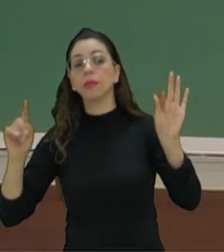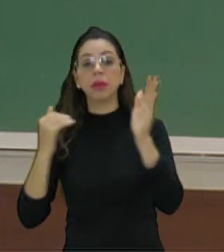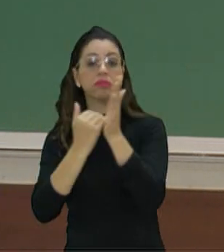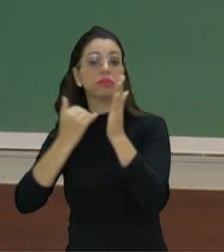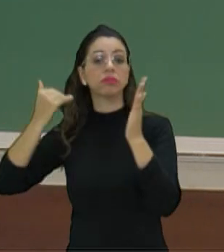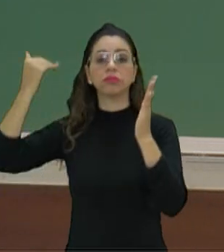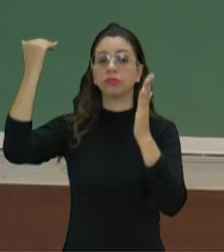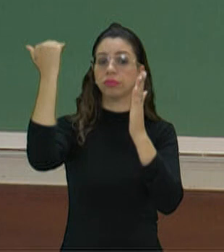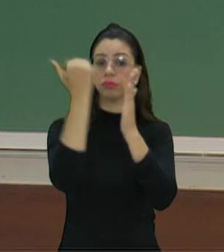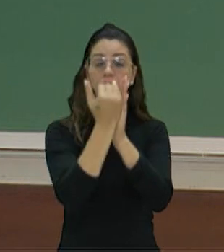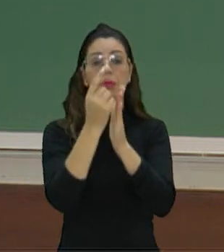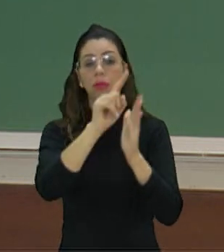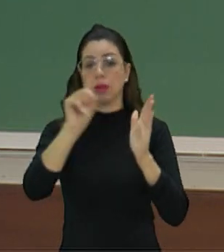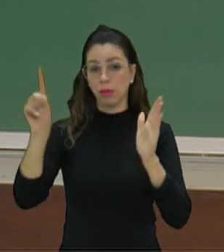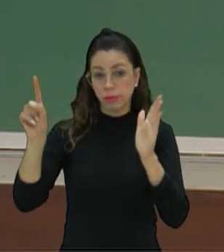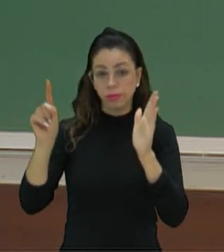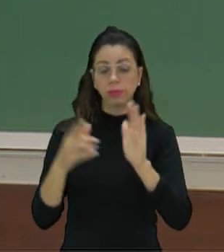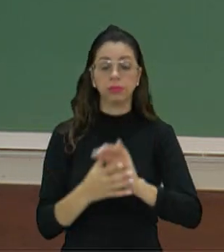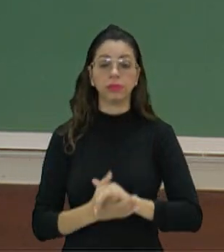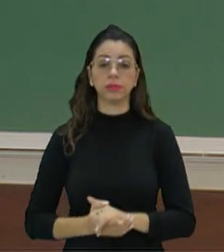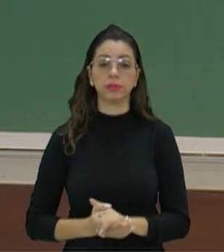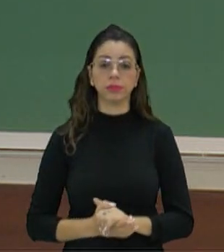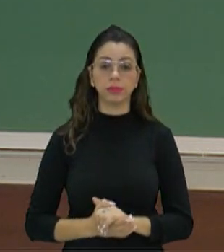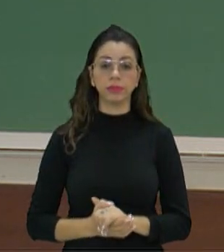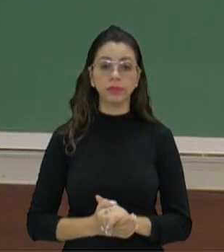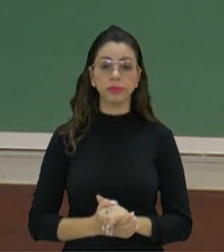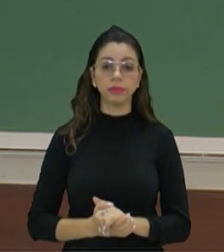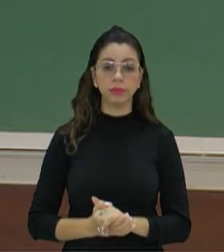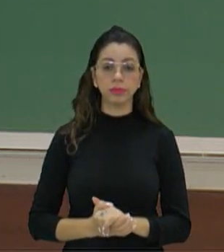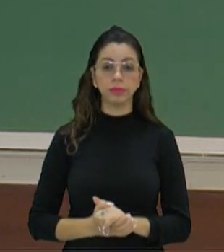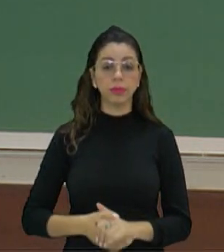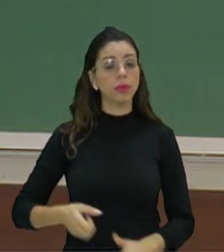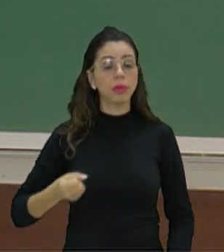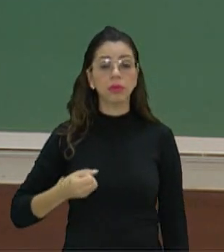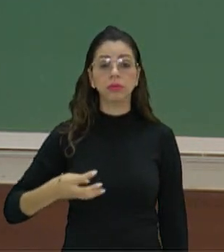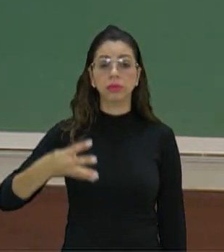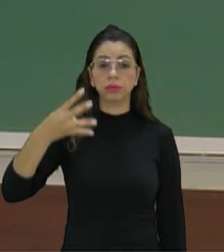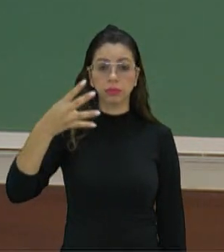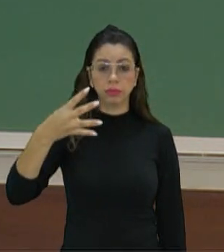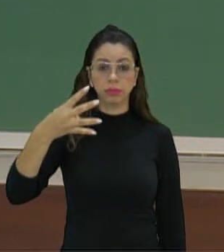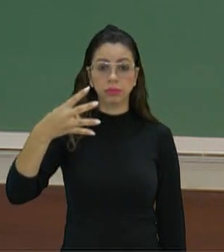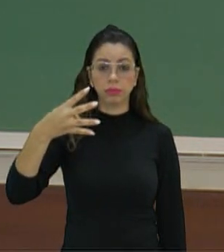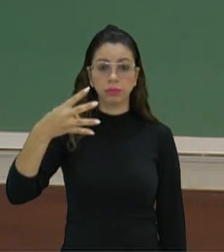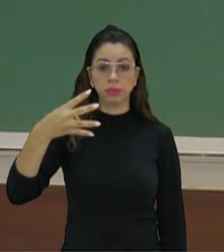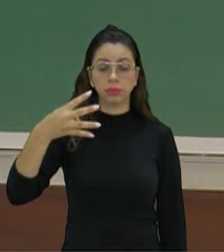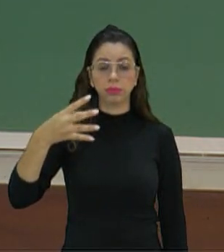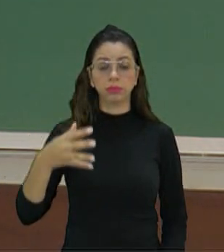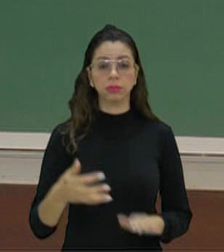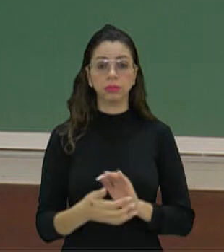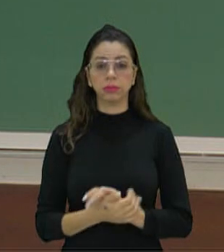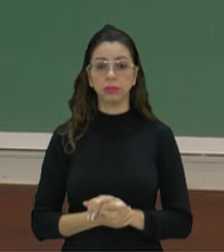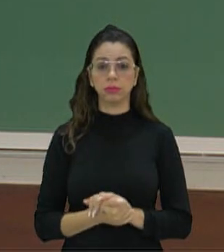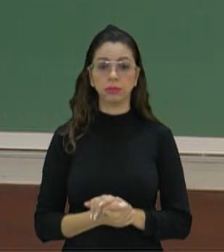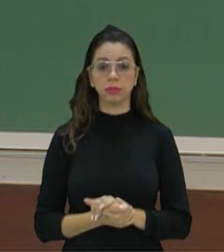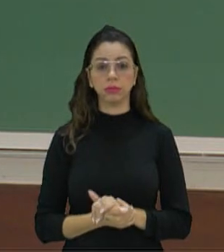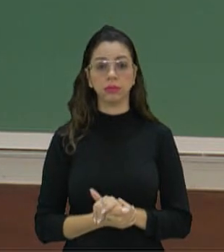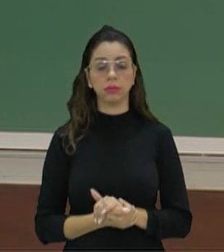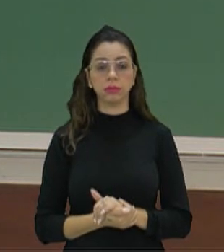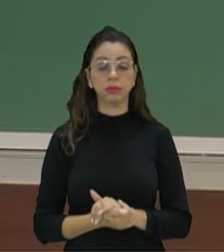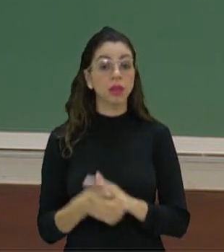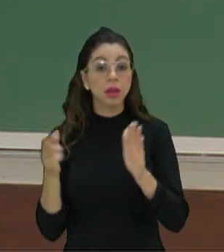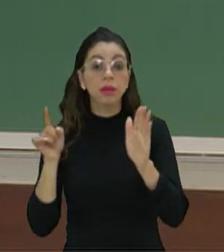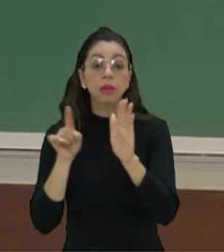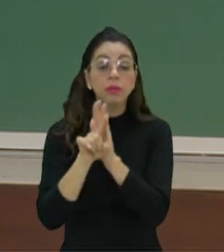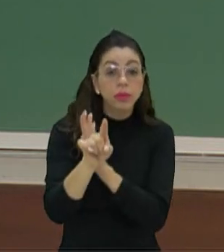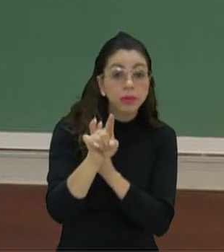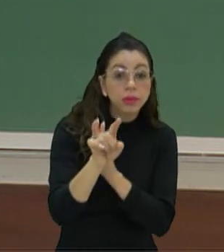intensificar ela de modo negativo, tá bom? E a número 4, does your future depend on studies? Eu estou perguntando